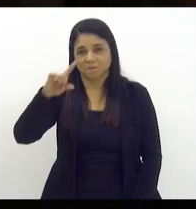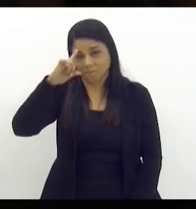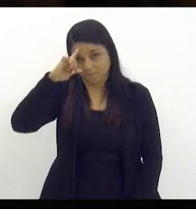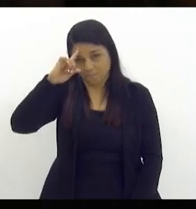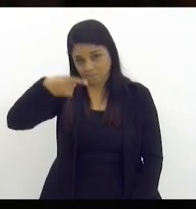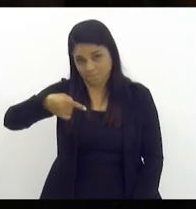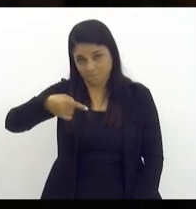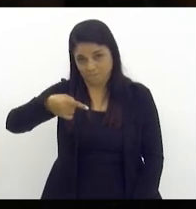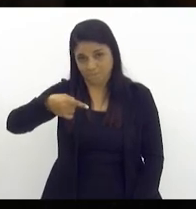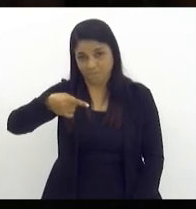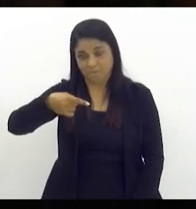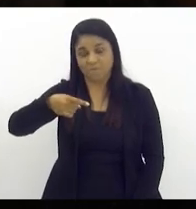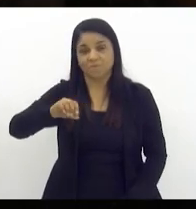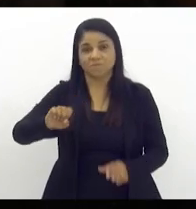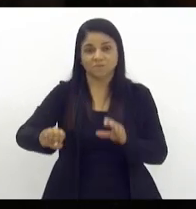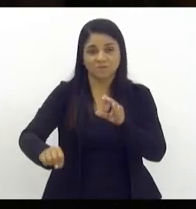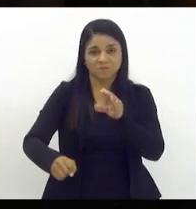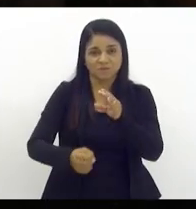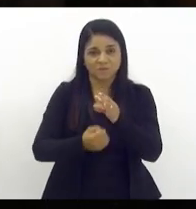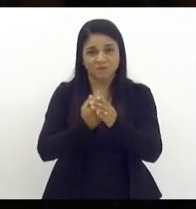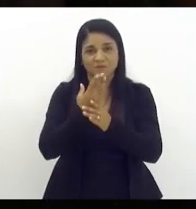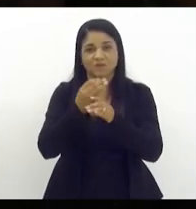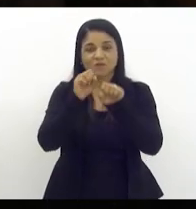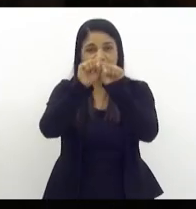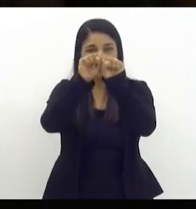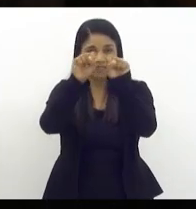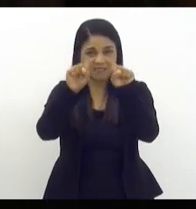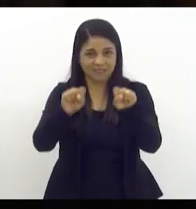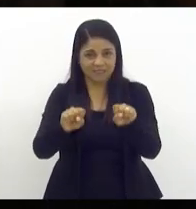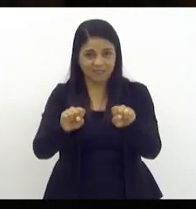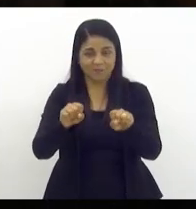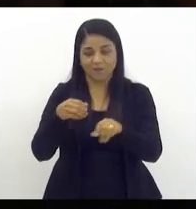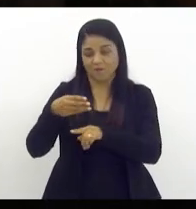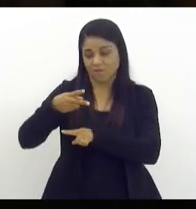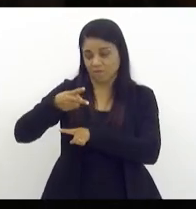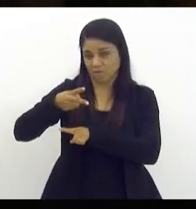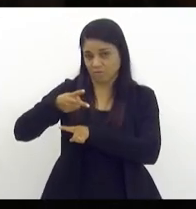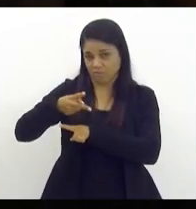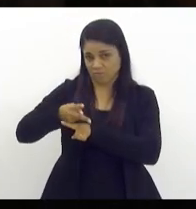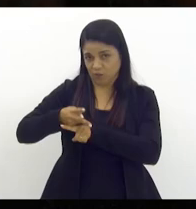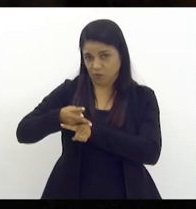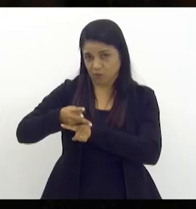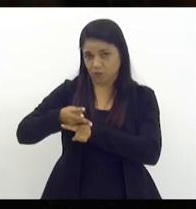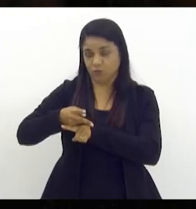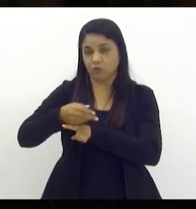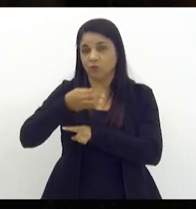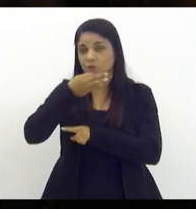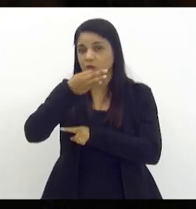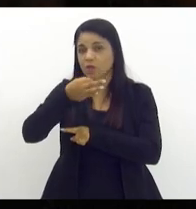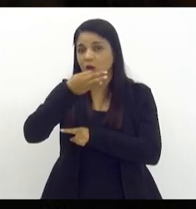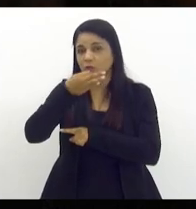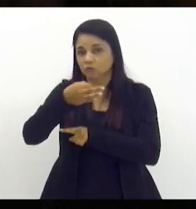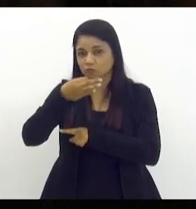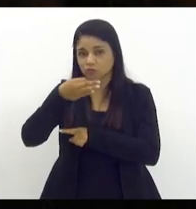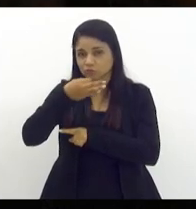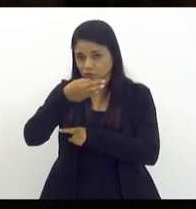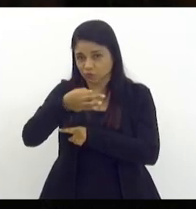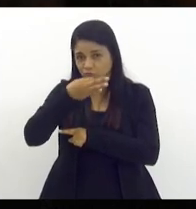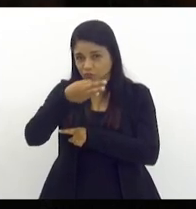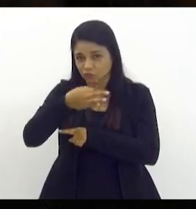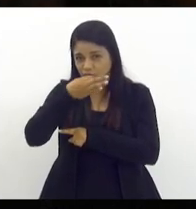determinou a implantação do sistema de vídeo e áudio nas viaturas automotivas.